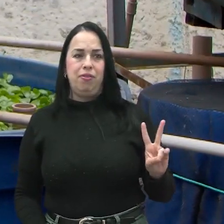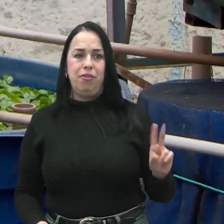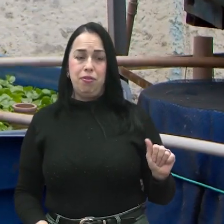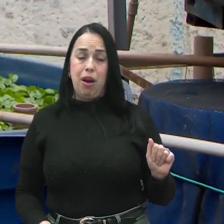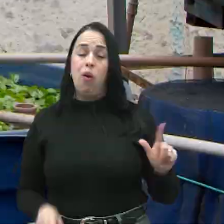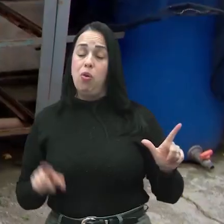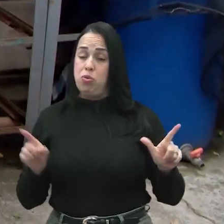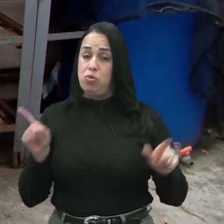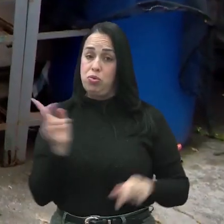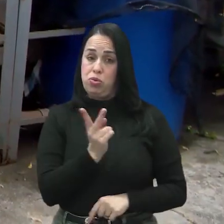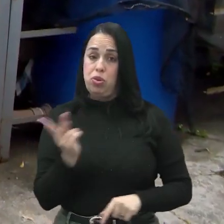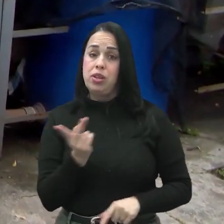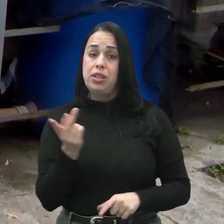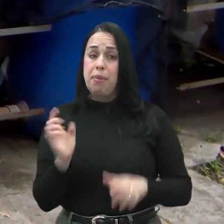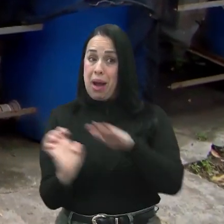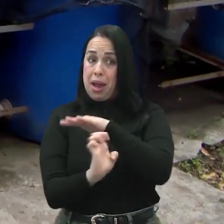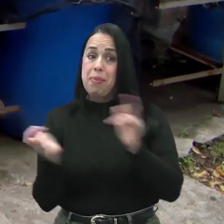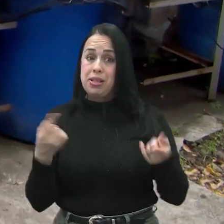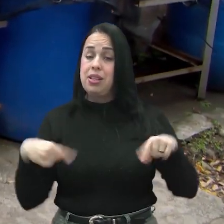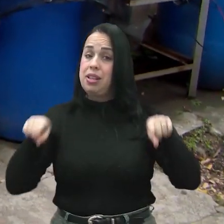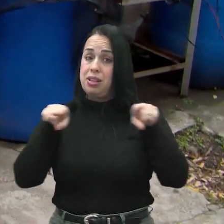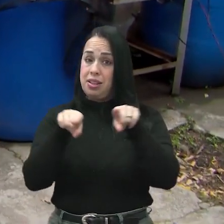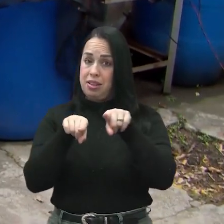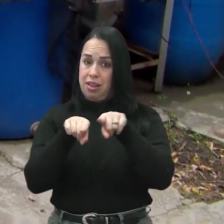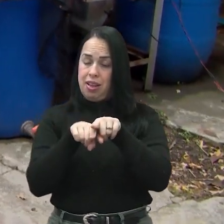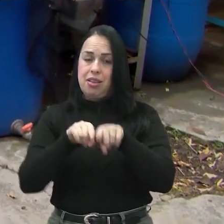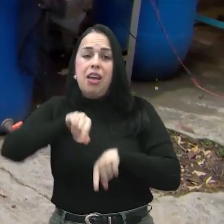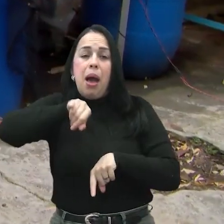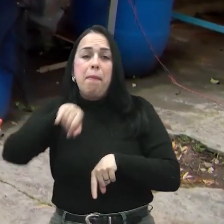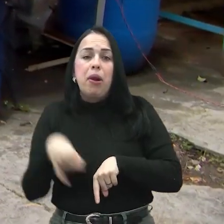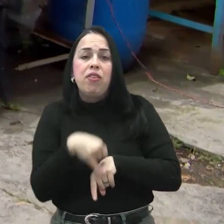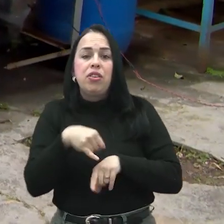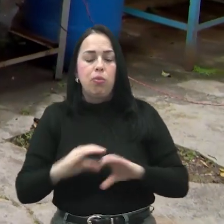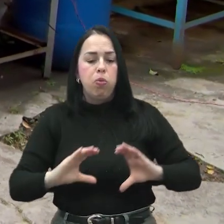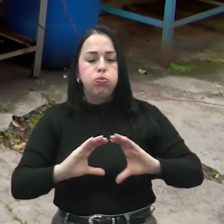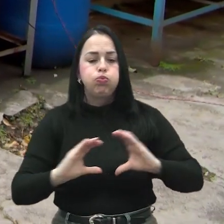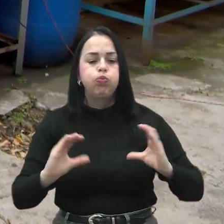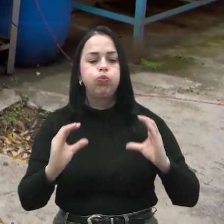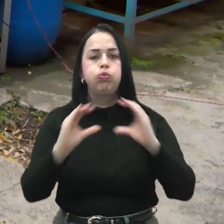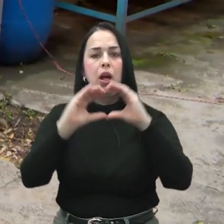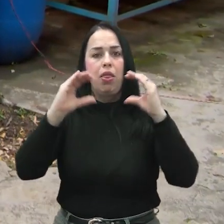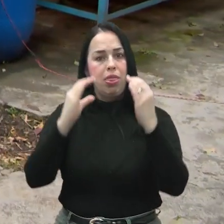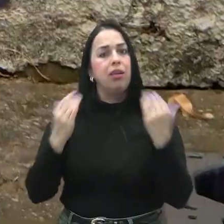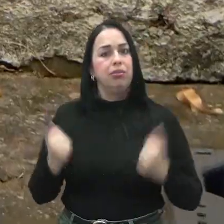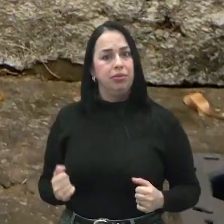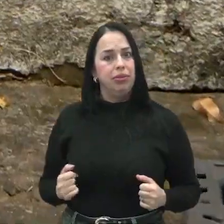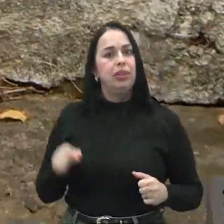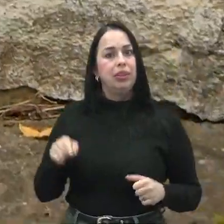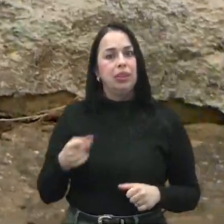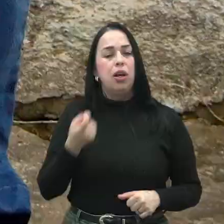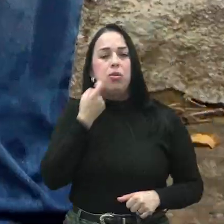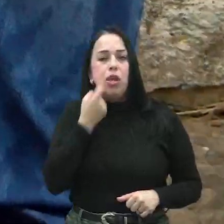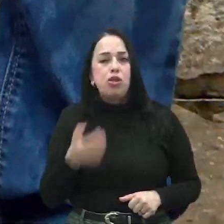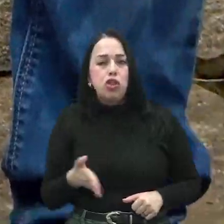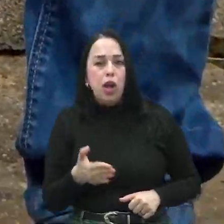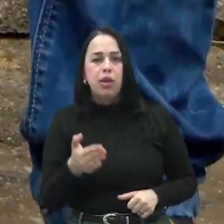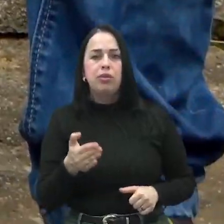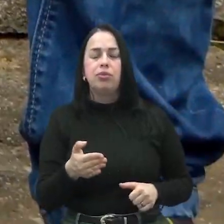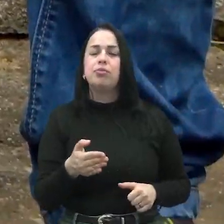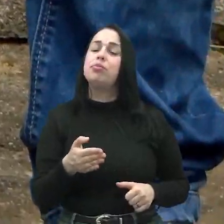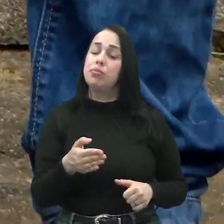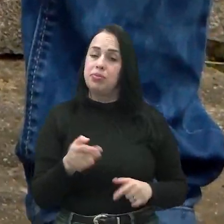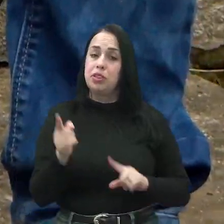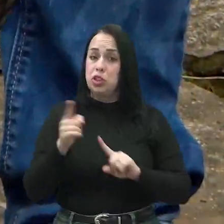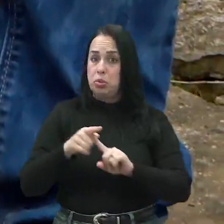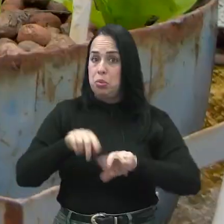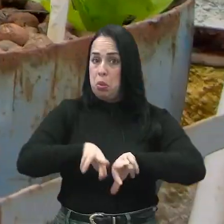Altos de Santana. Eles aproveitaram este espaço atrás da empresa para montar a aquaponia. Além dos peixes, tilápias